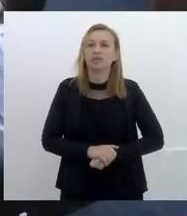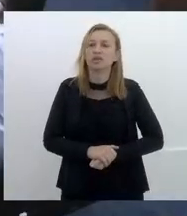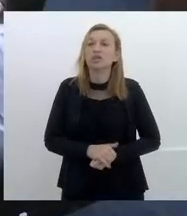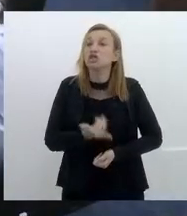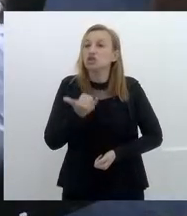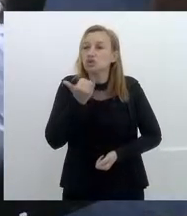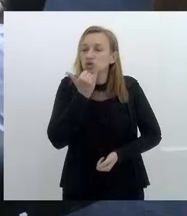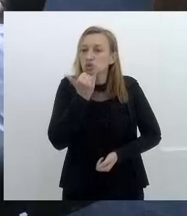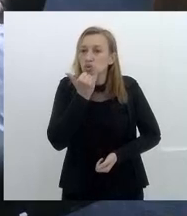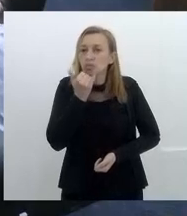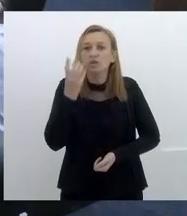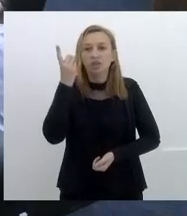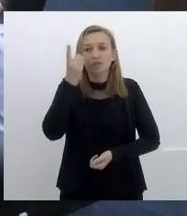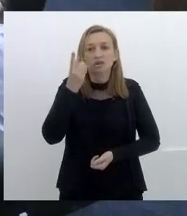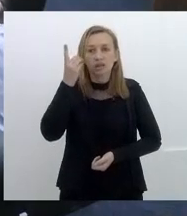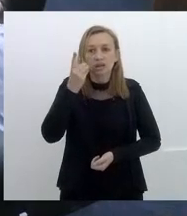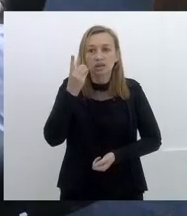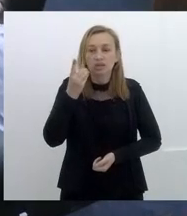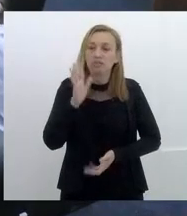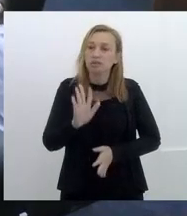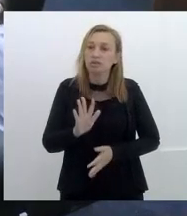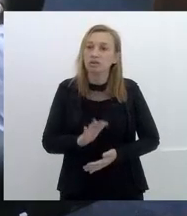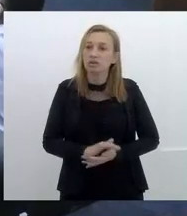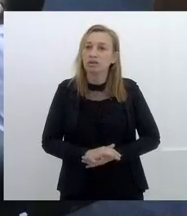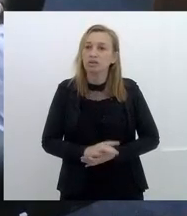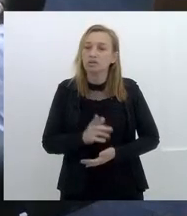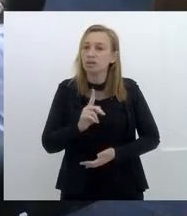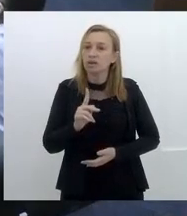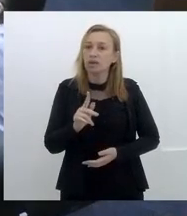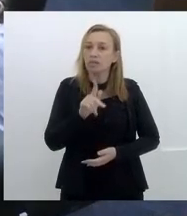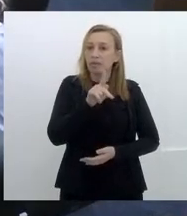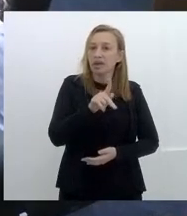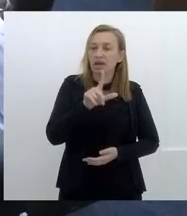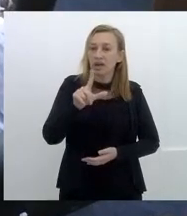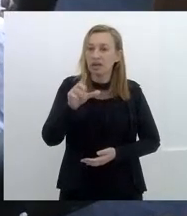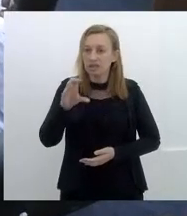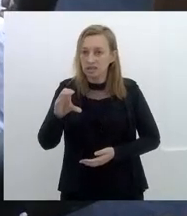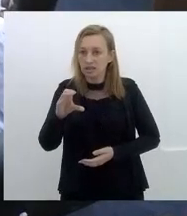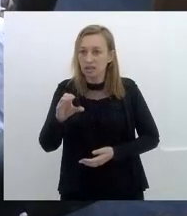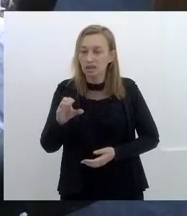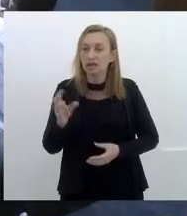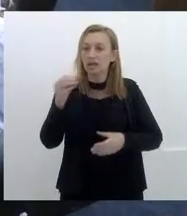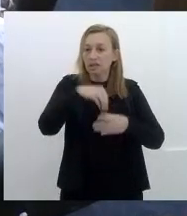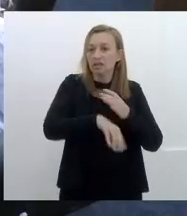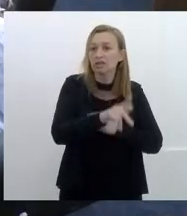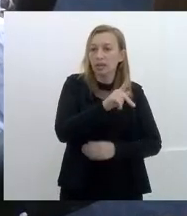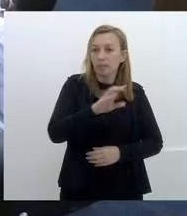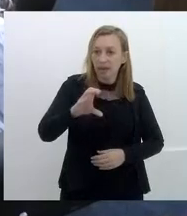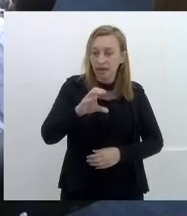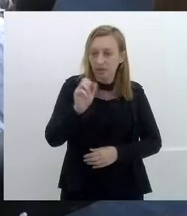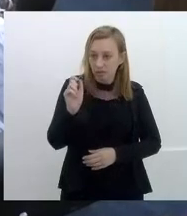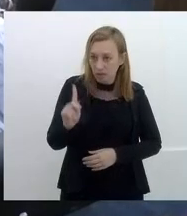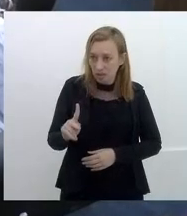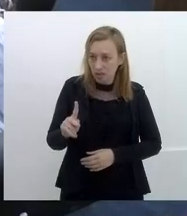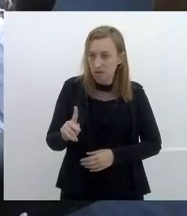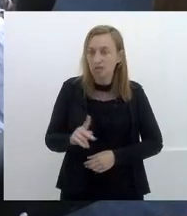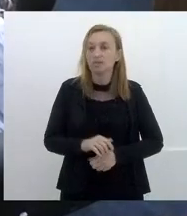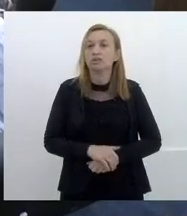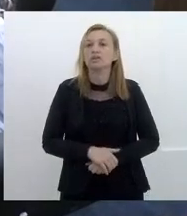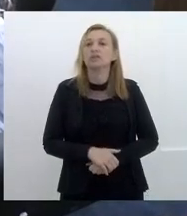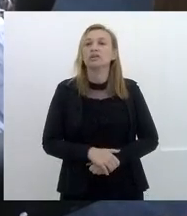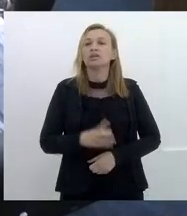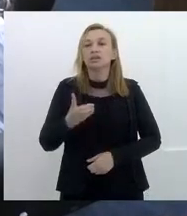deveria desculpa dizer que tá tá que isso não deveria estar na pele cê tá isso tem que estar na PEC tá a